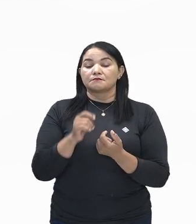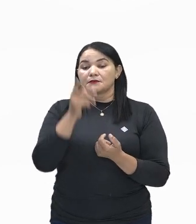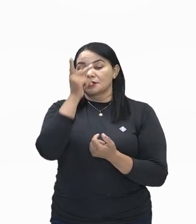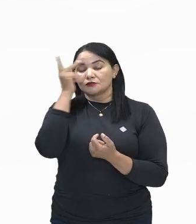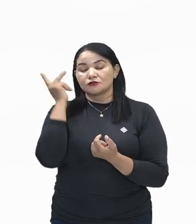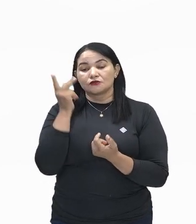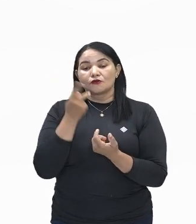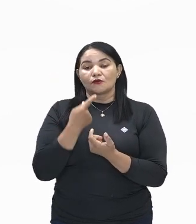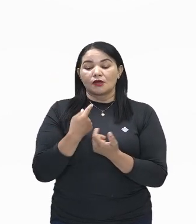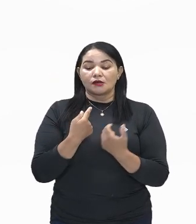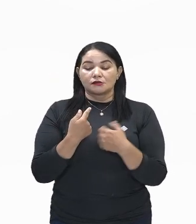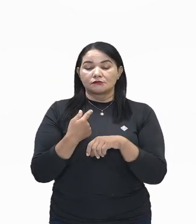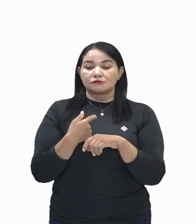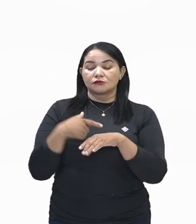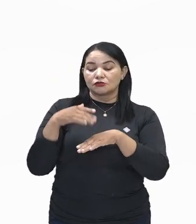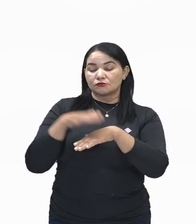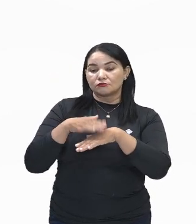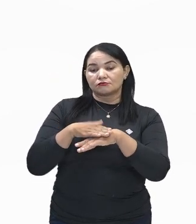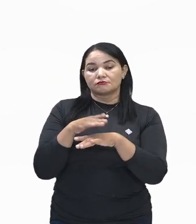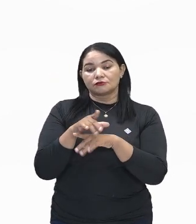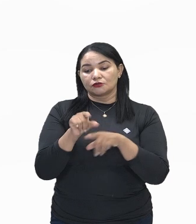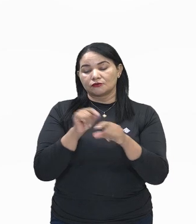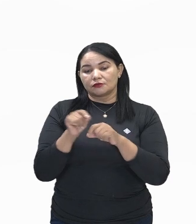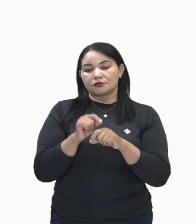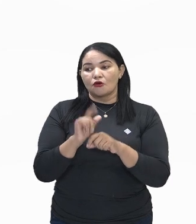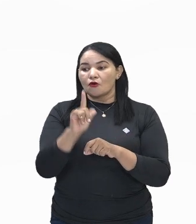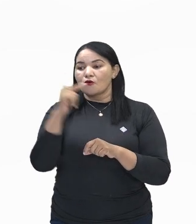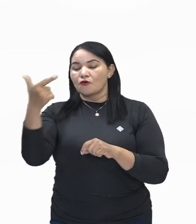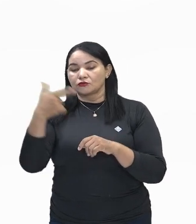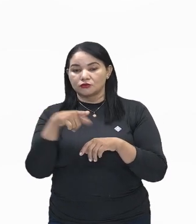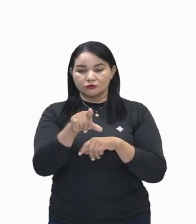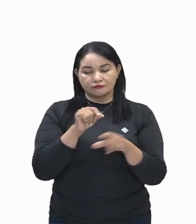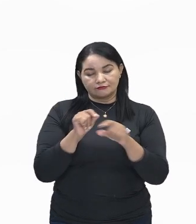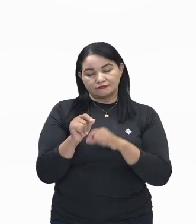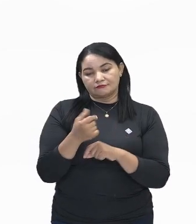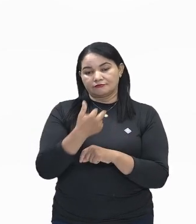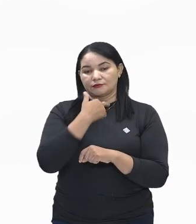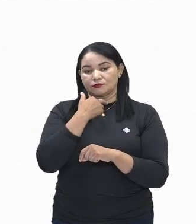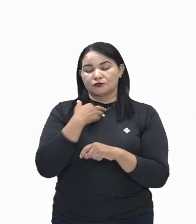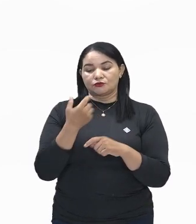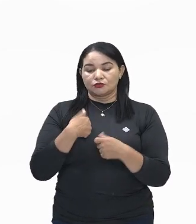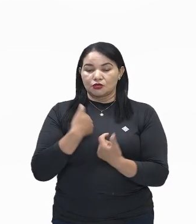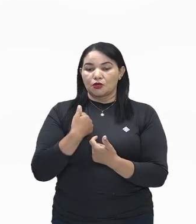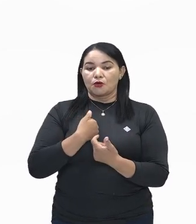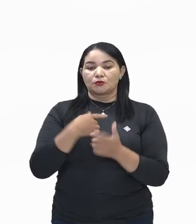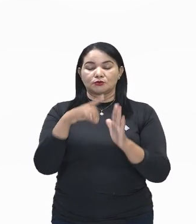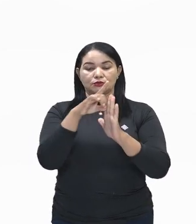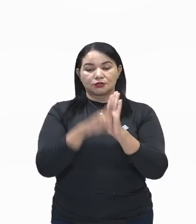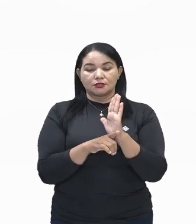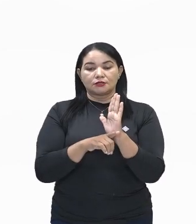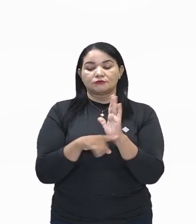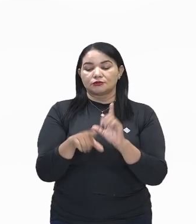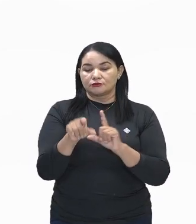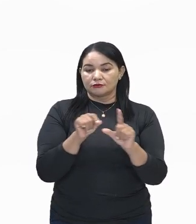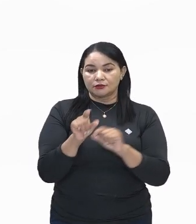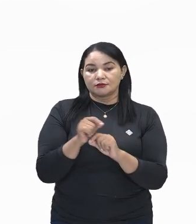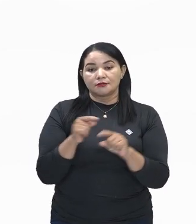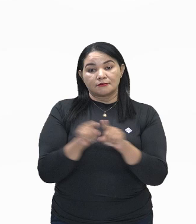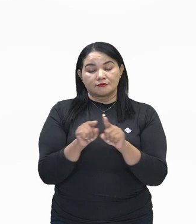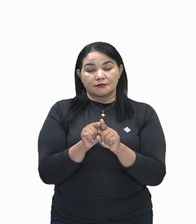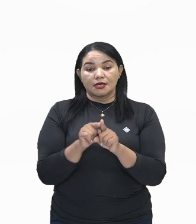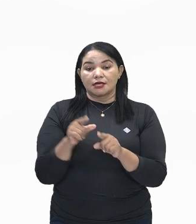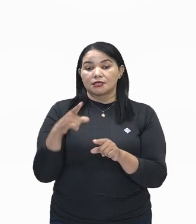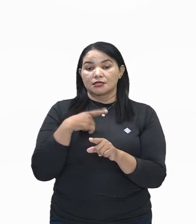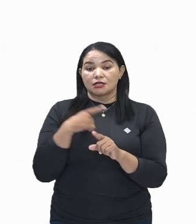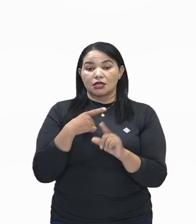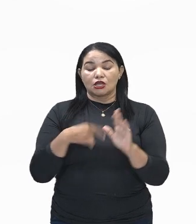pode escolher por mim. Eu tenho direito. É o meu direito civil, de ser civil. É por isso que tem o direito militar, né? A gente separa